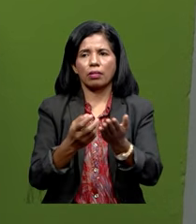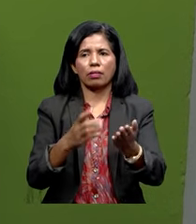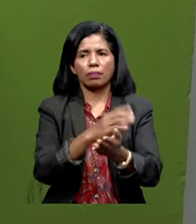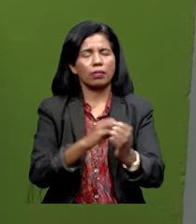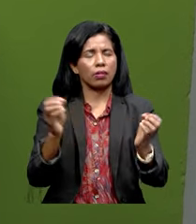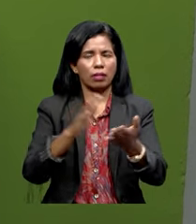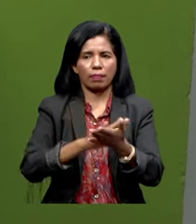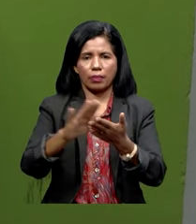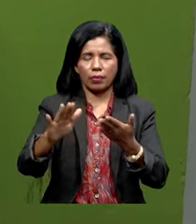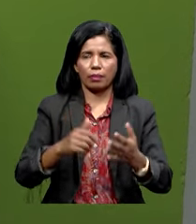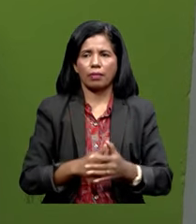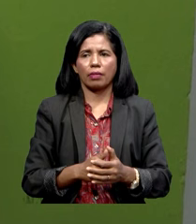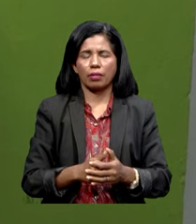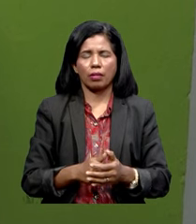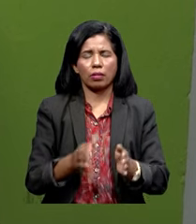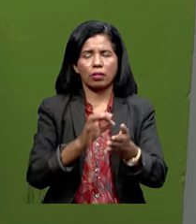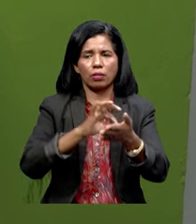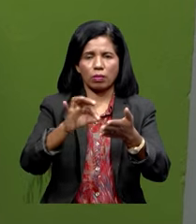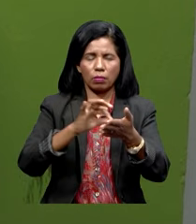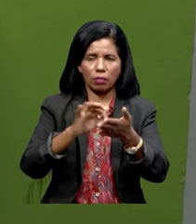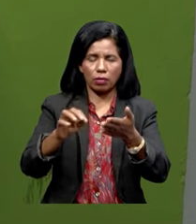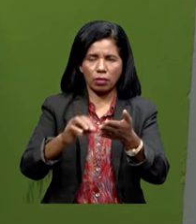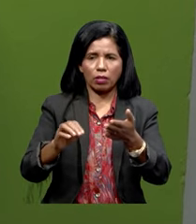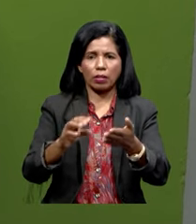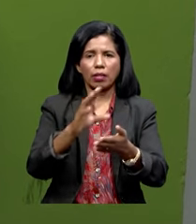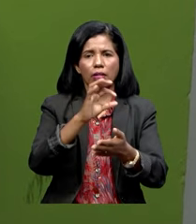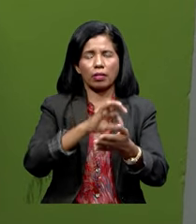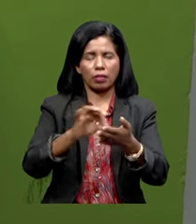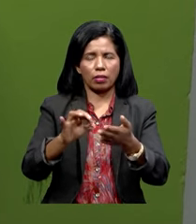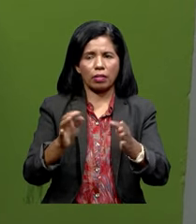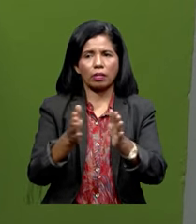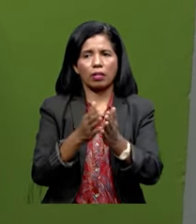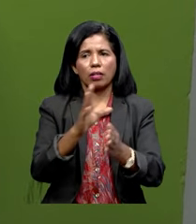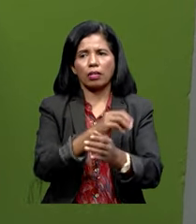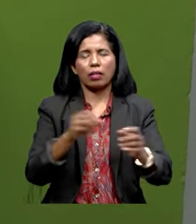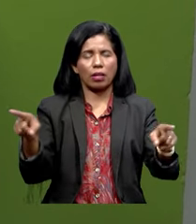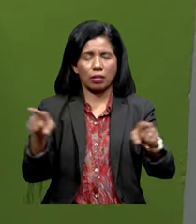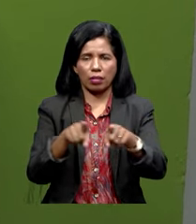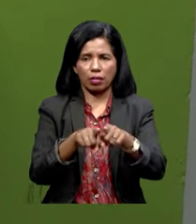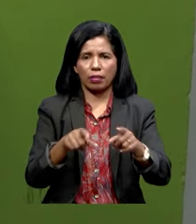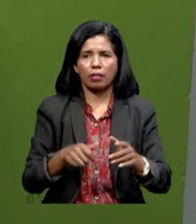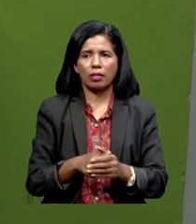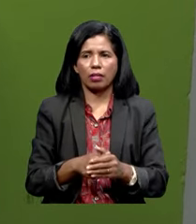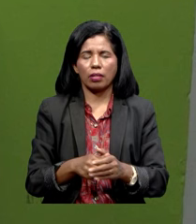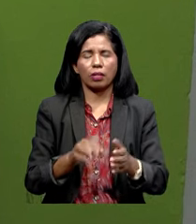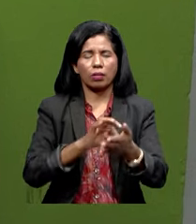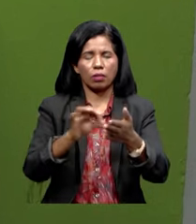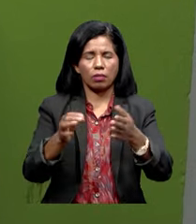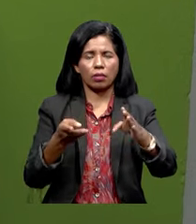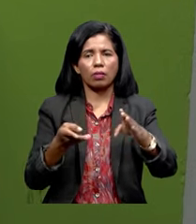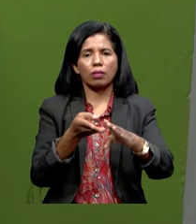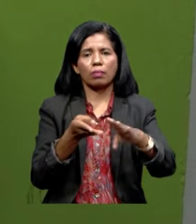clamos. No mora requenin, conta bancari, la han, ni el nombre hay bandit, la han malo, o nombre conta bancari. Antes